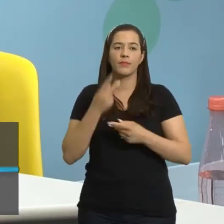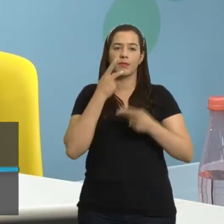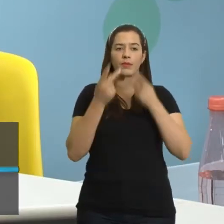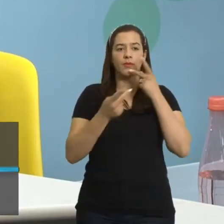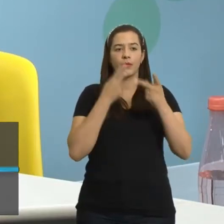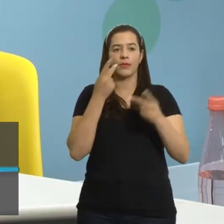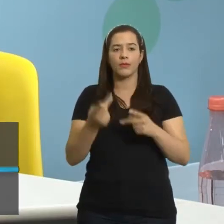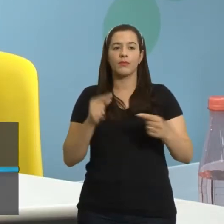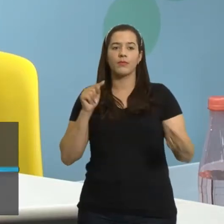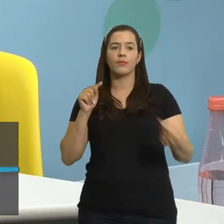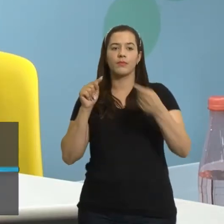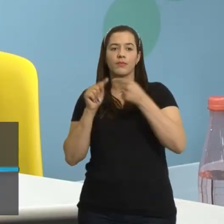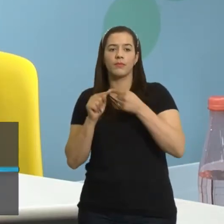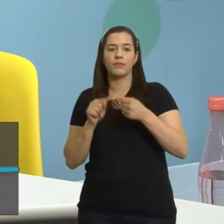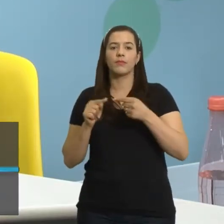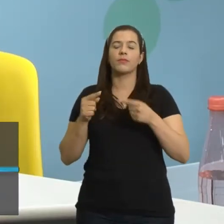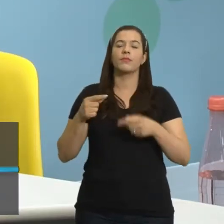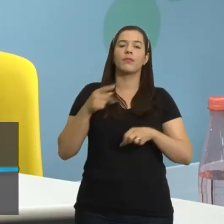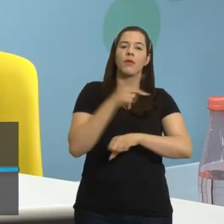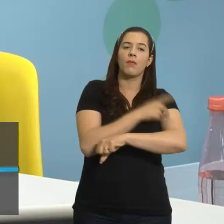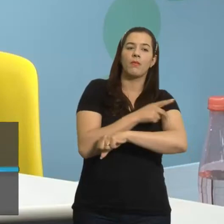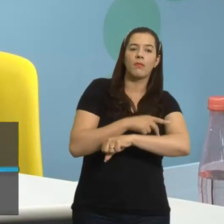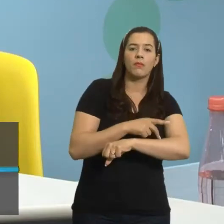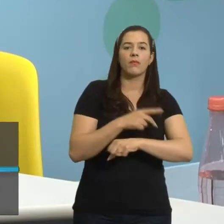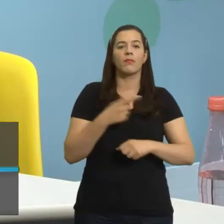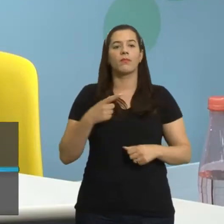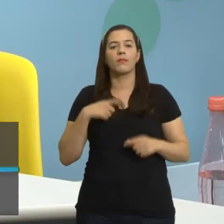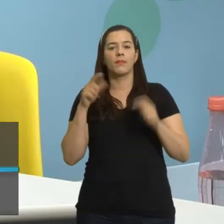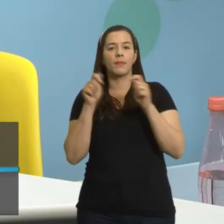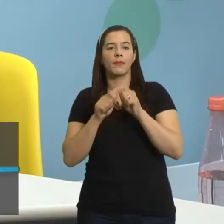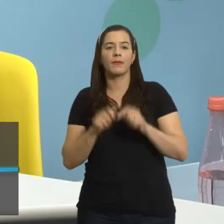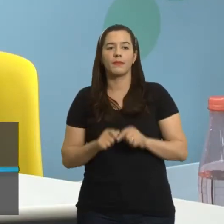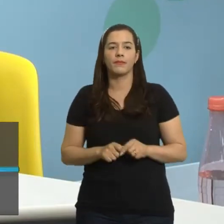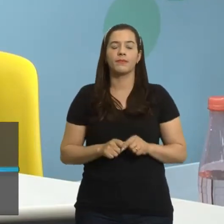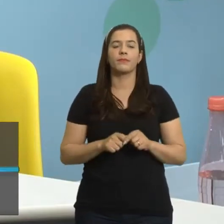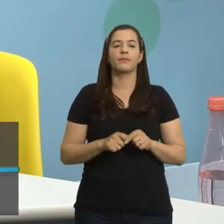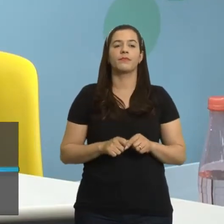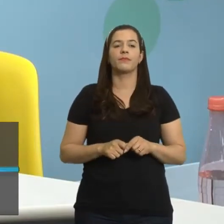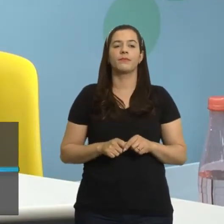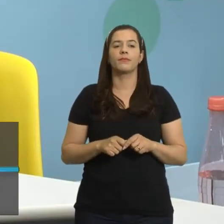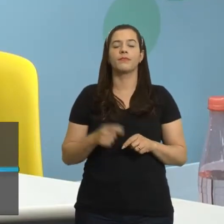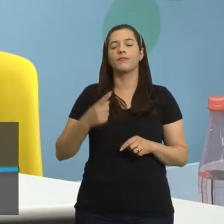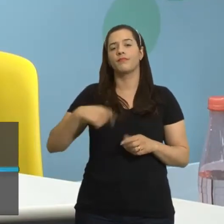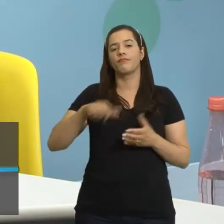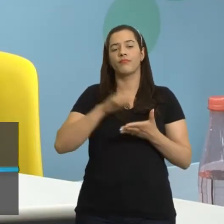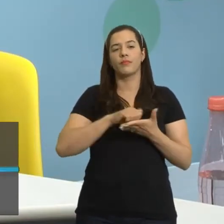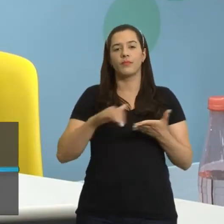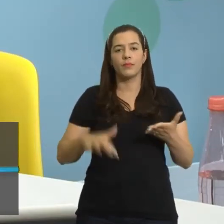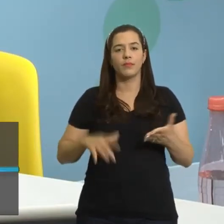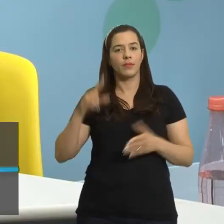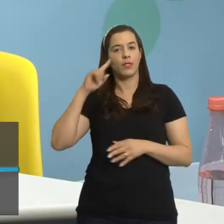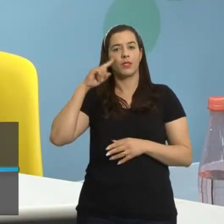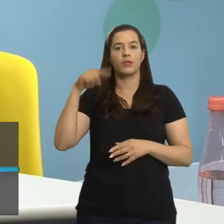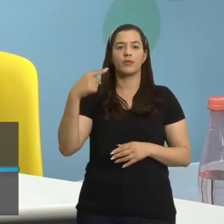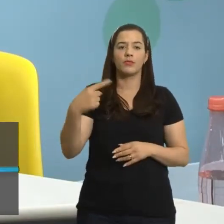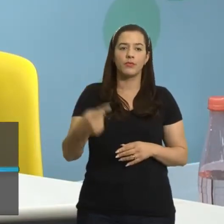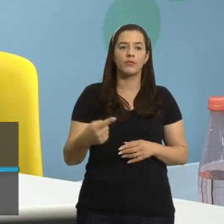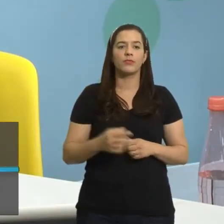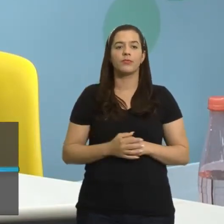comentários relacionados a metodologias, a práticas de atividades do cotidiano e